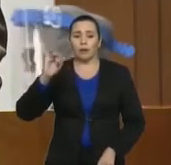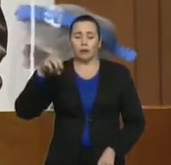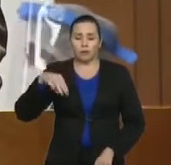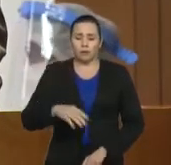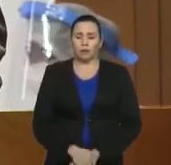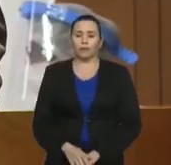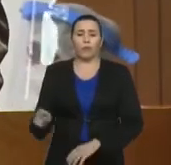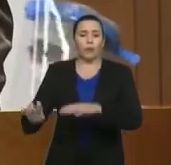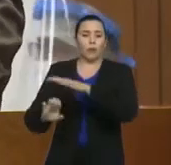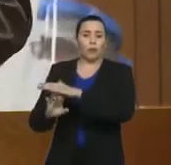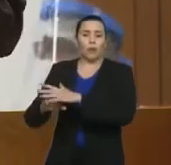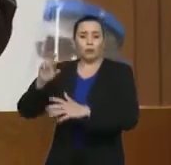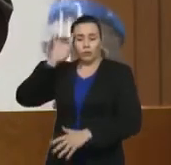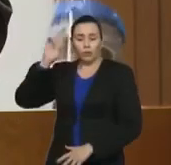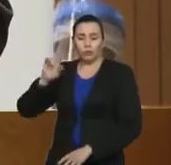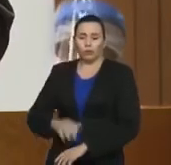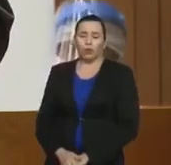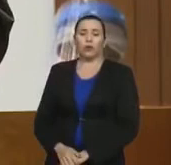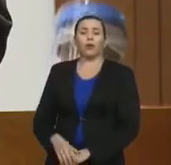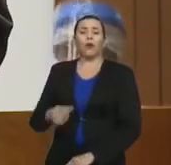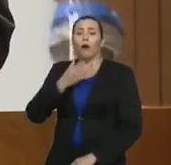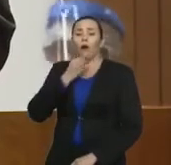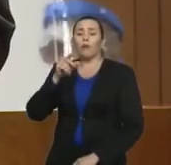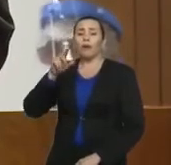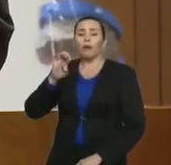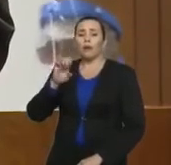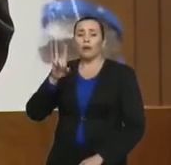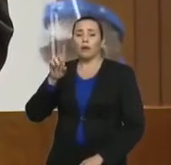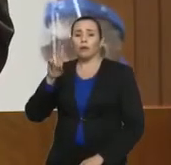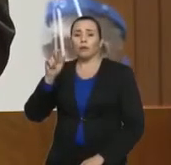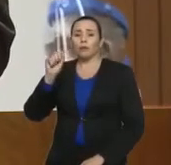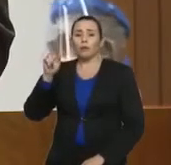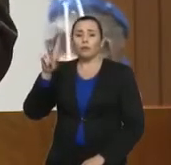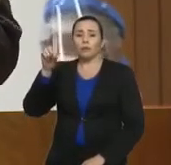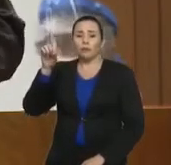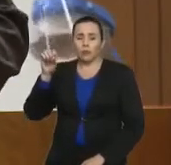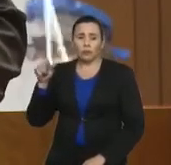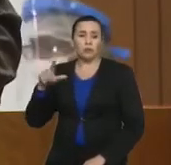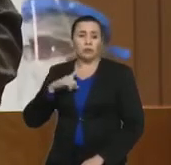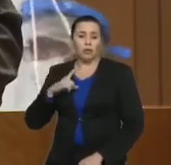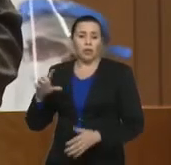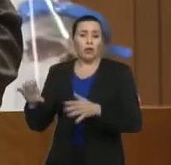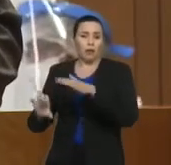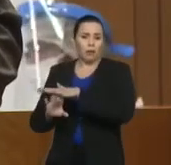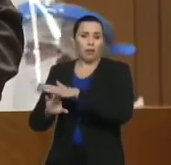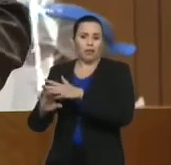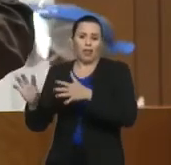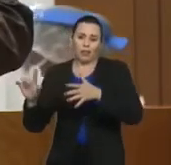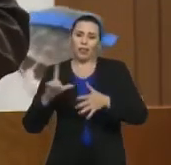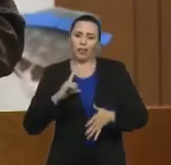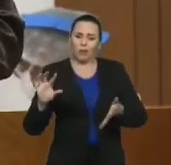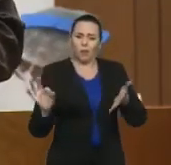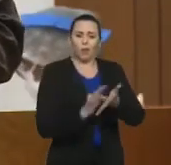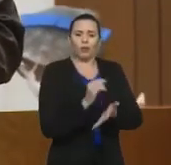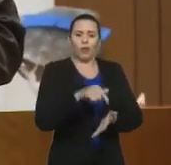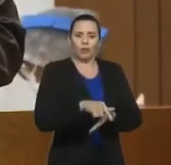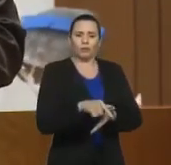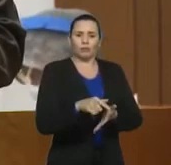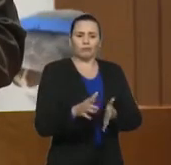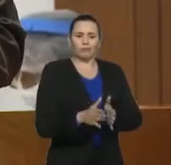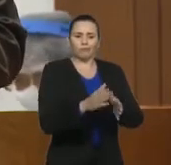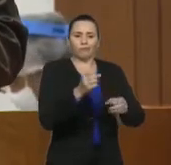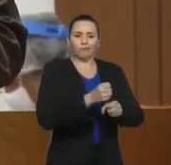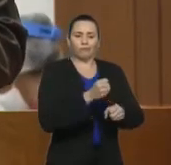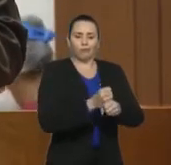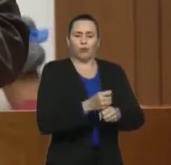DP, e eu, antemão, já peço que seja realizada o mais rápido possível,